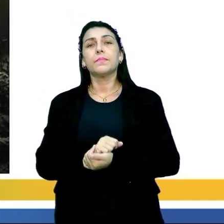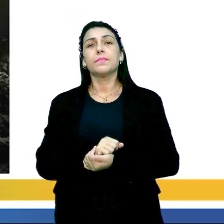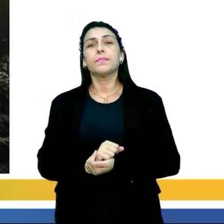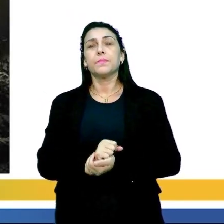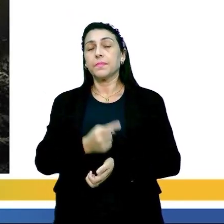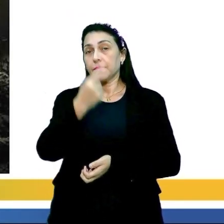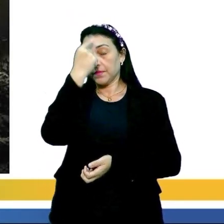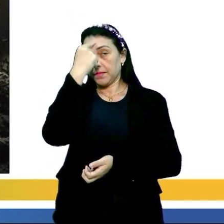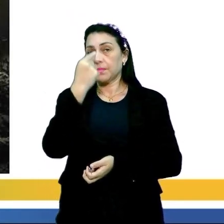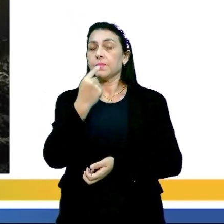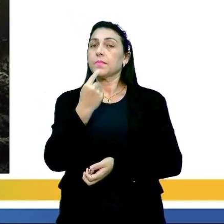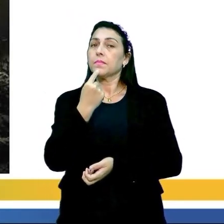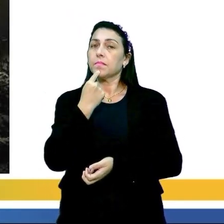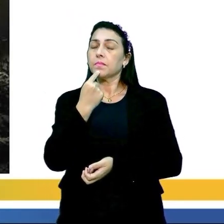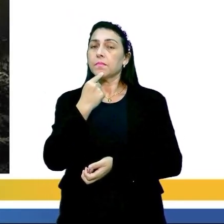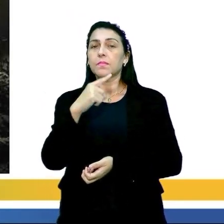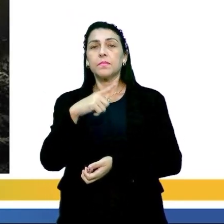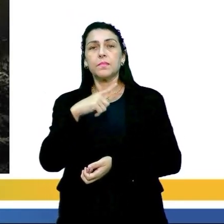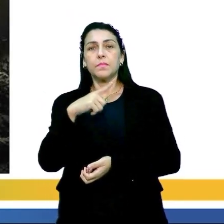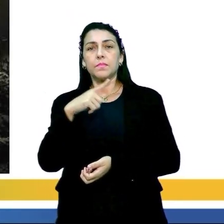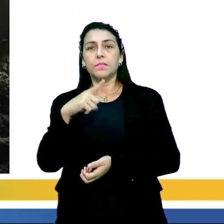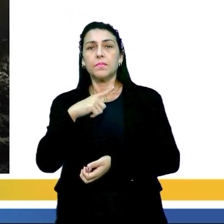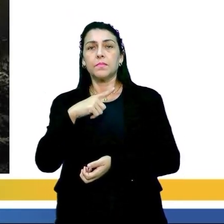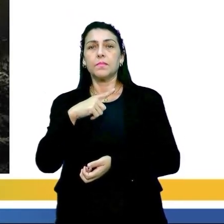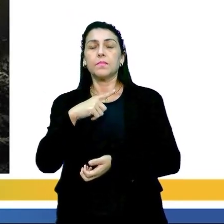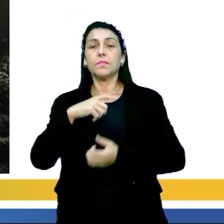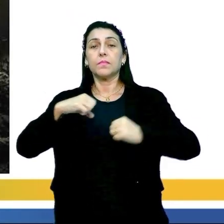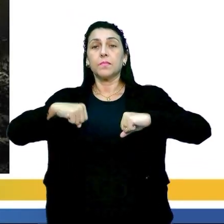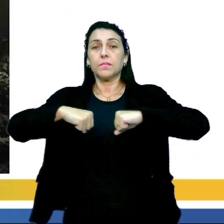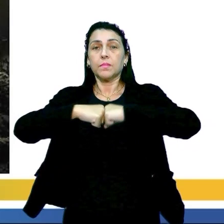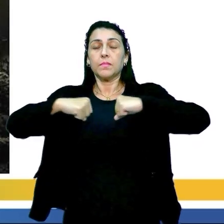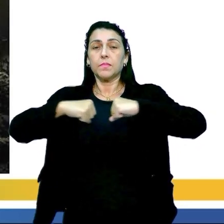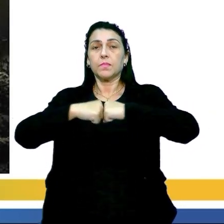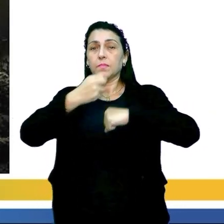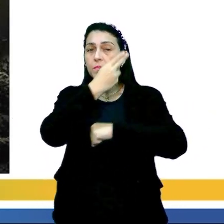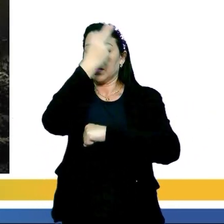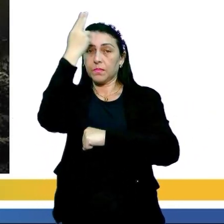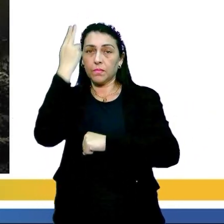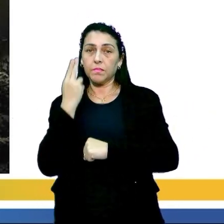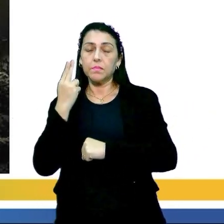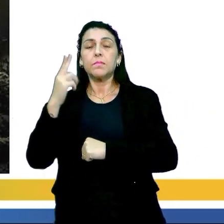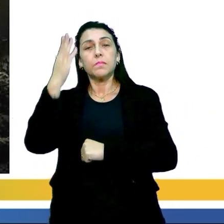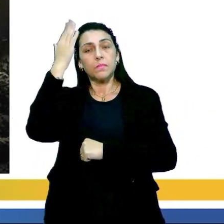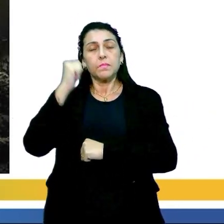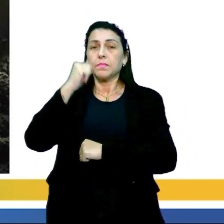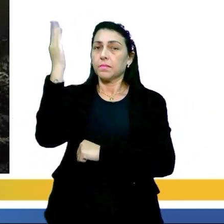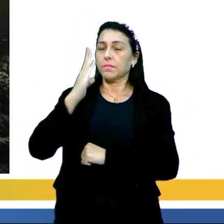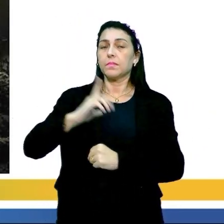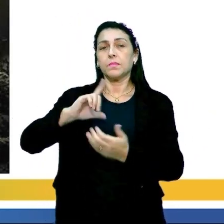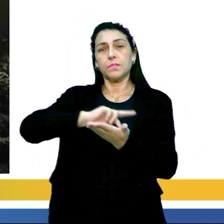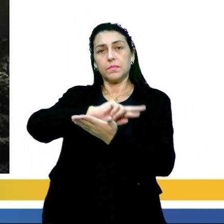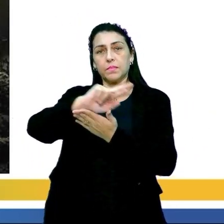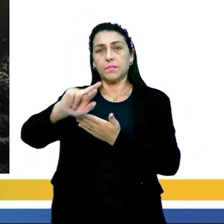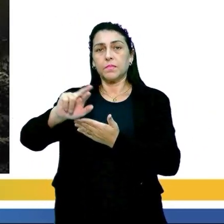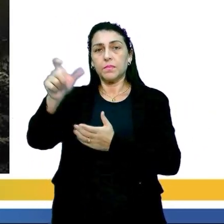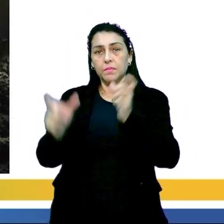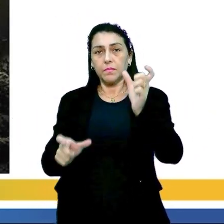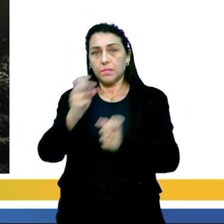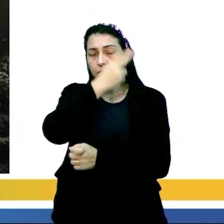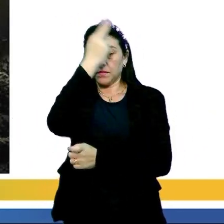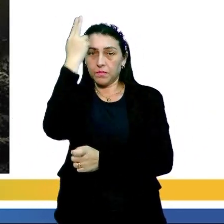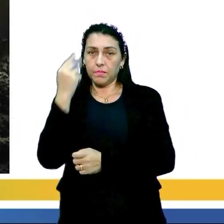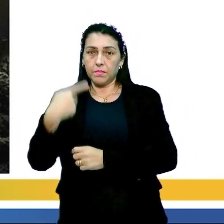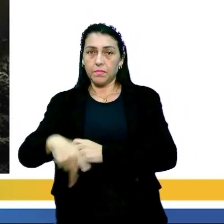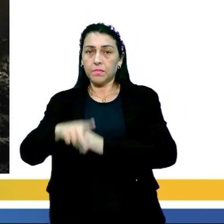Na imagem ao lado, nós temos aí o terremoto do Haiti. A gente sabe que no nosso Brasil nós temos diversos haitianos, não só aqui no